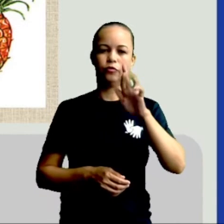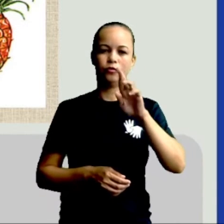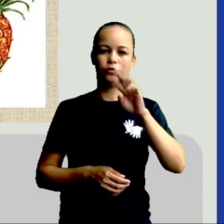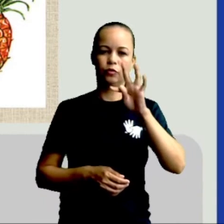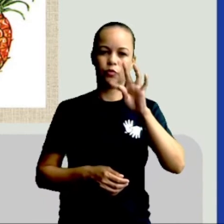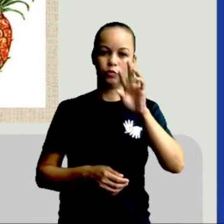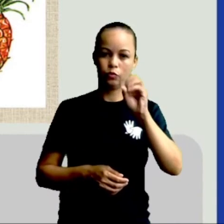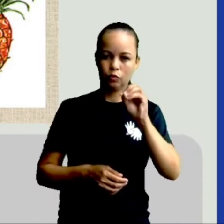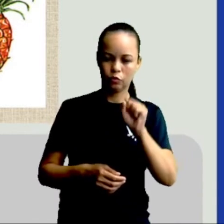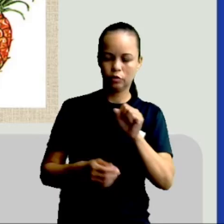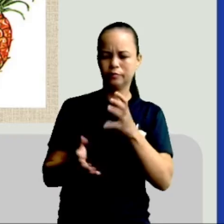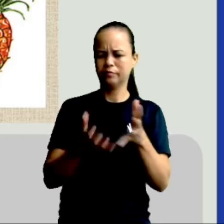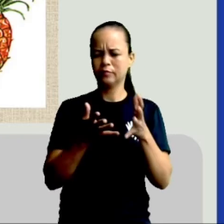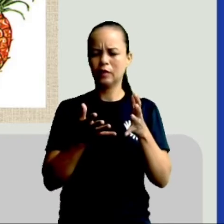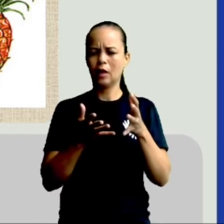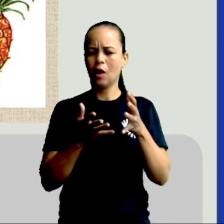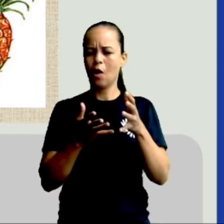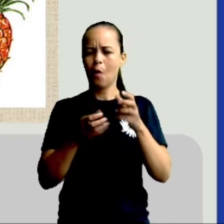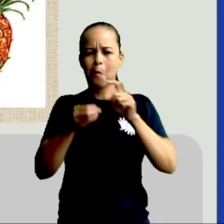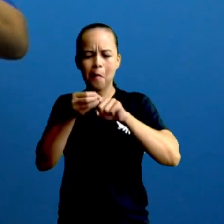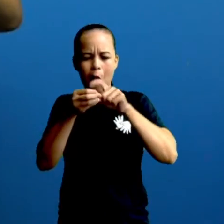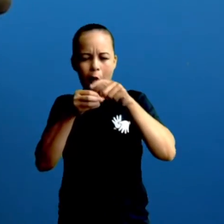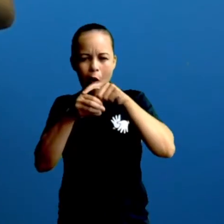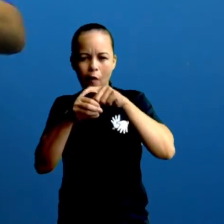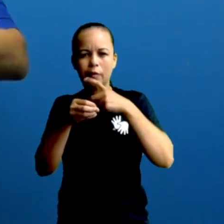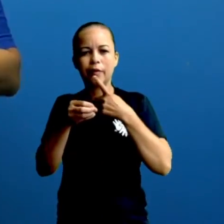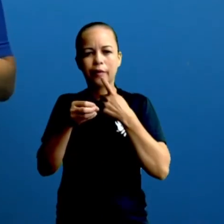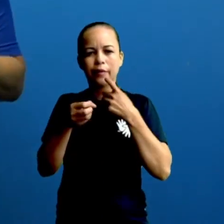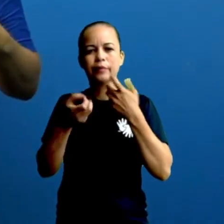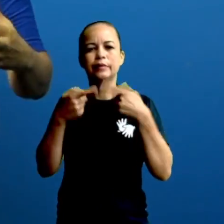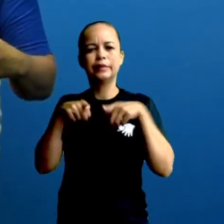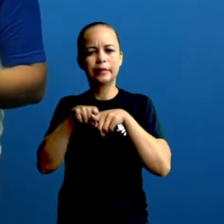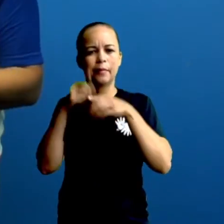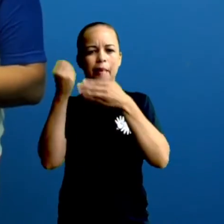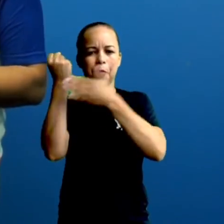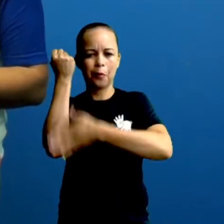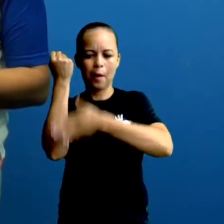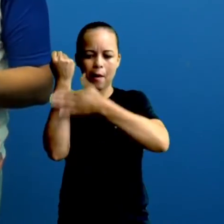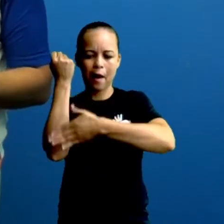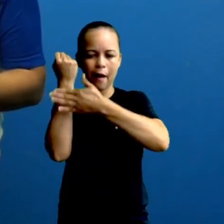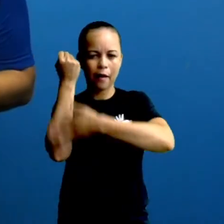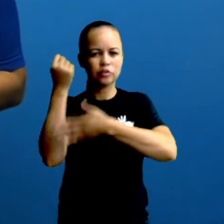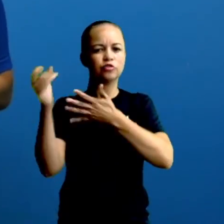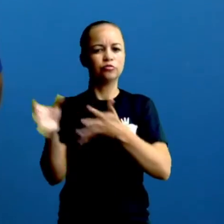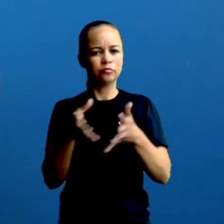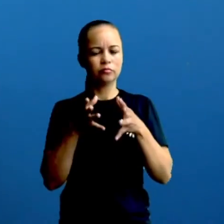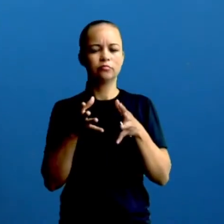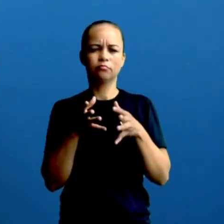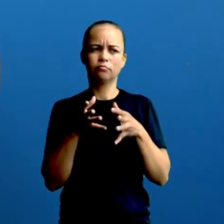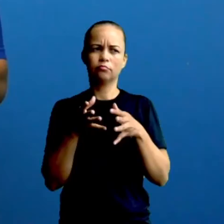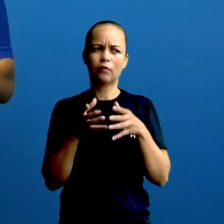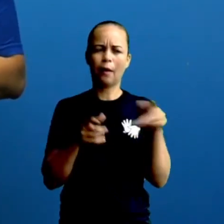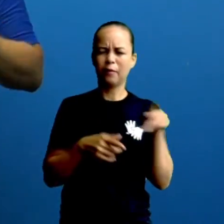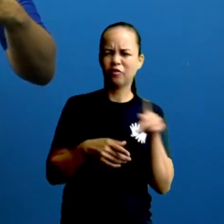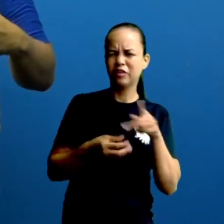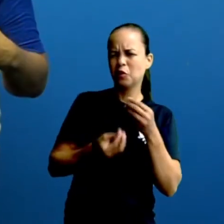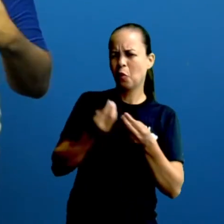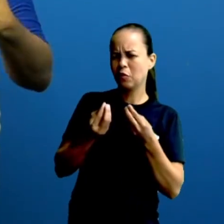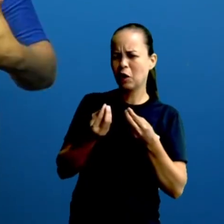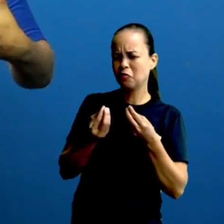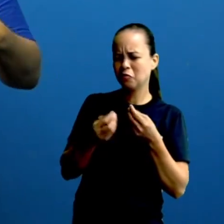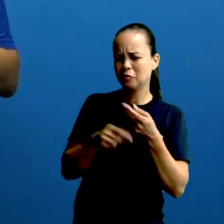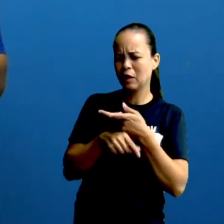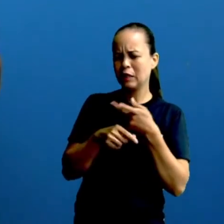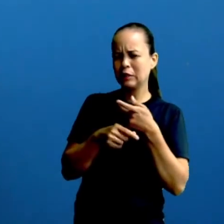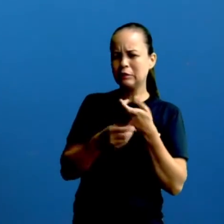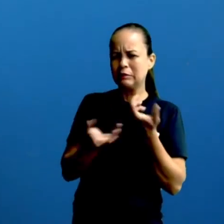abacaxi, mas a Prígio, volta aqui comigo. Talvez você pode estar dizendo, Prígio, depois dessas informações eu vou ter que procurar um psicanalista. Porque com certeza